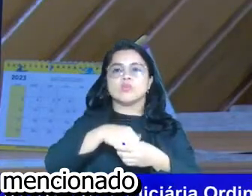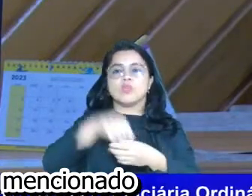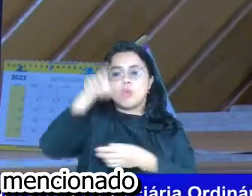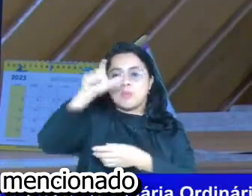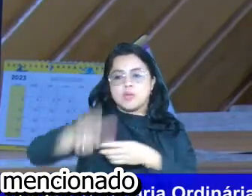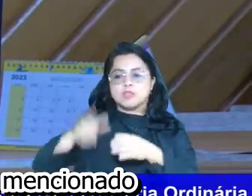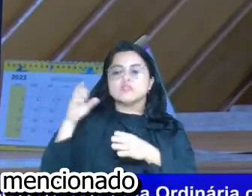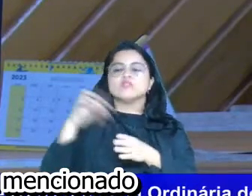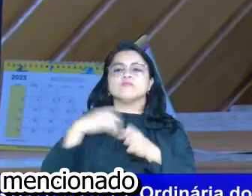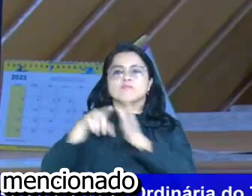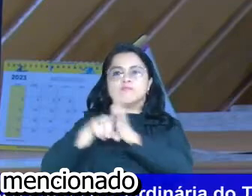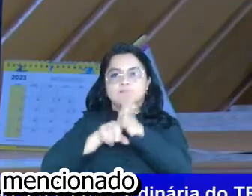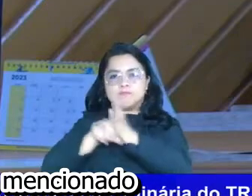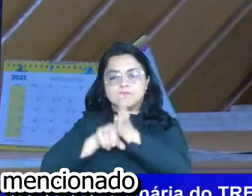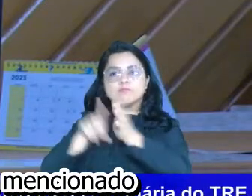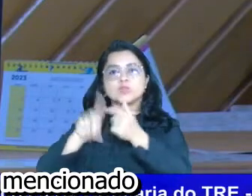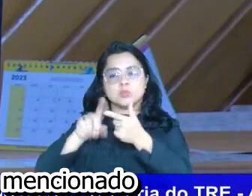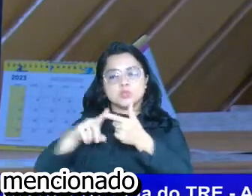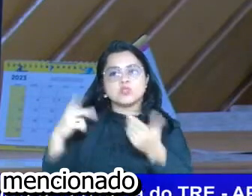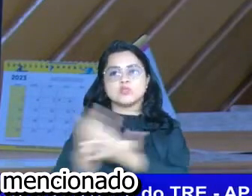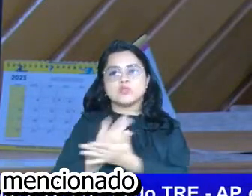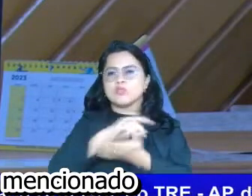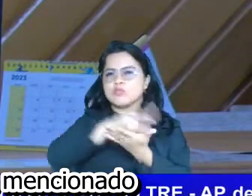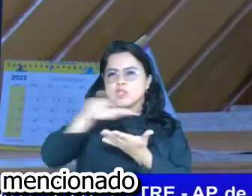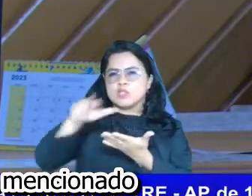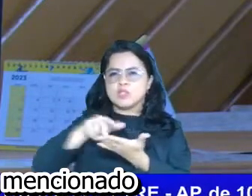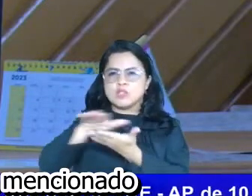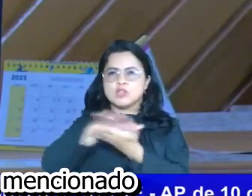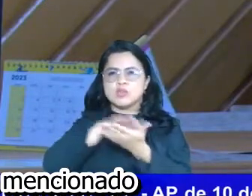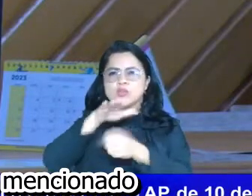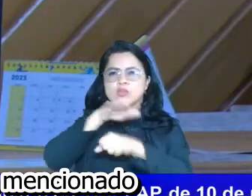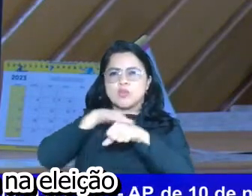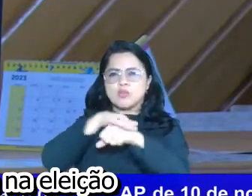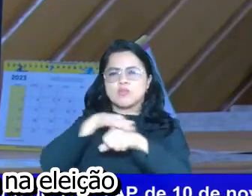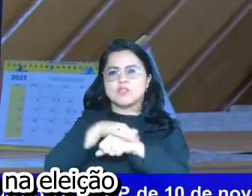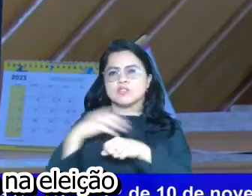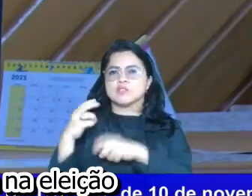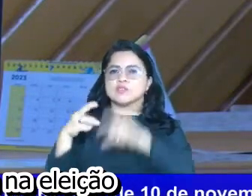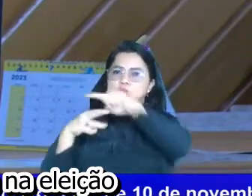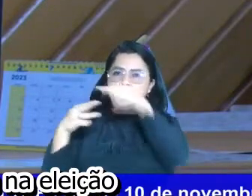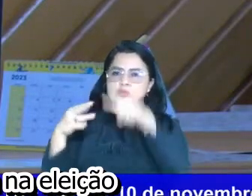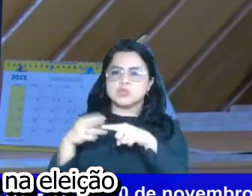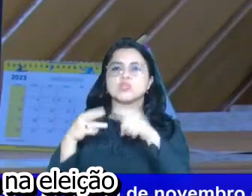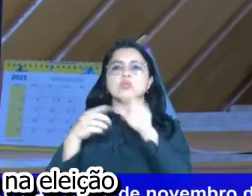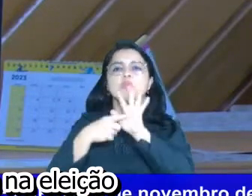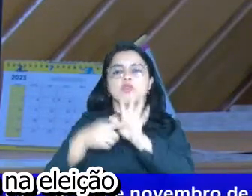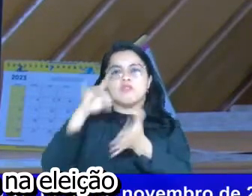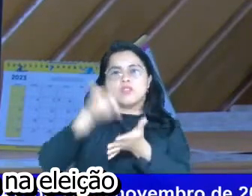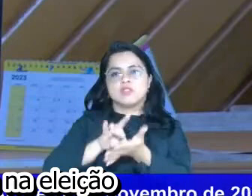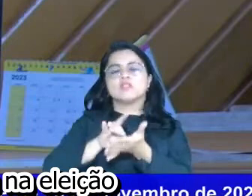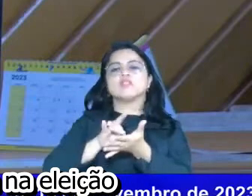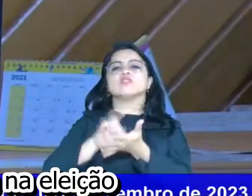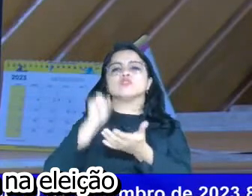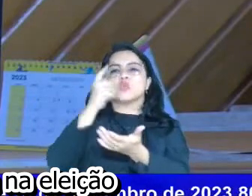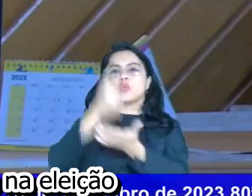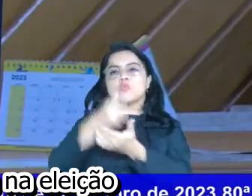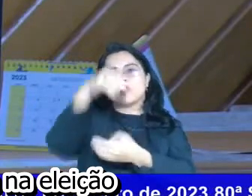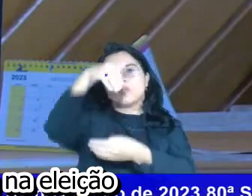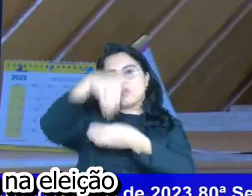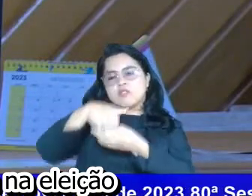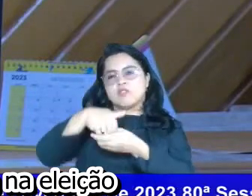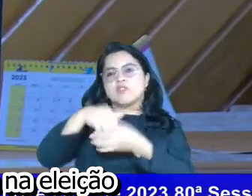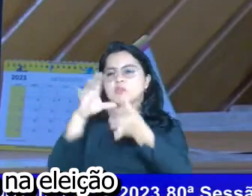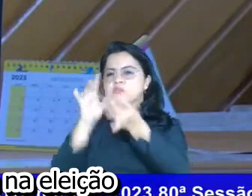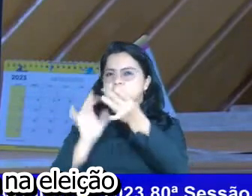investigados nessas ações. Há diversas conversas dos três na qual é mencionado explicitamente a compra de votos. E essa